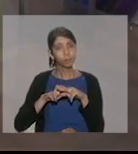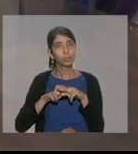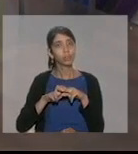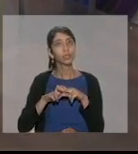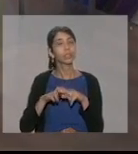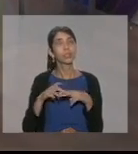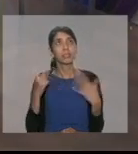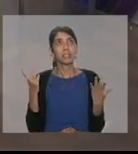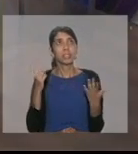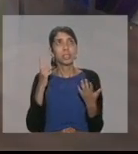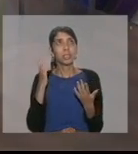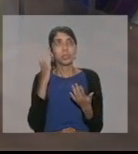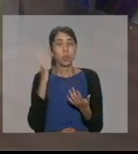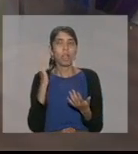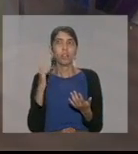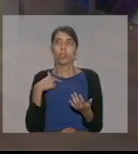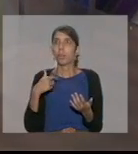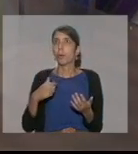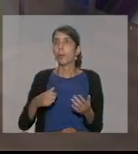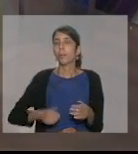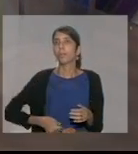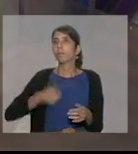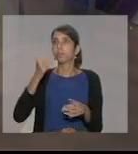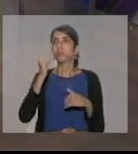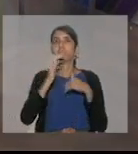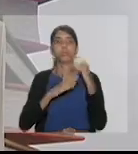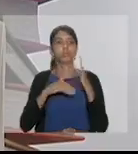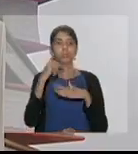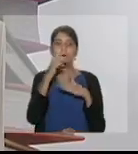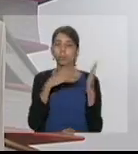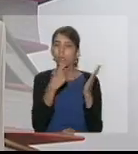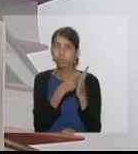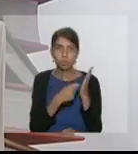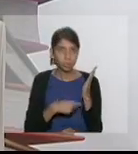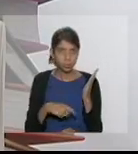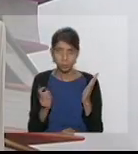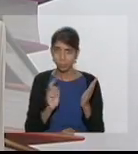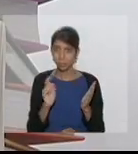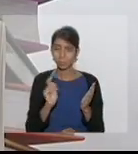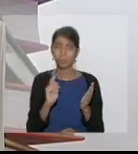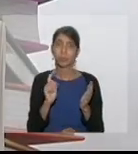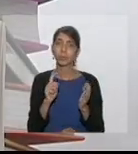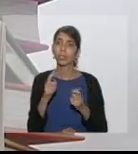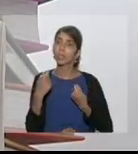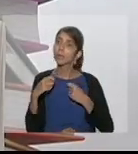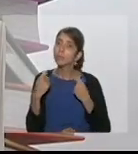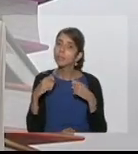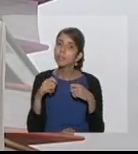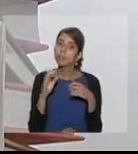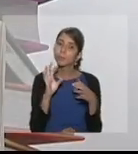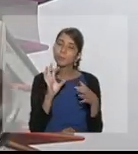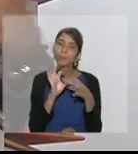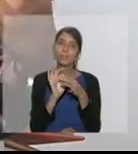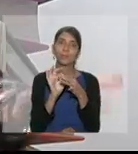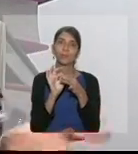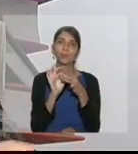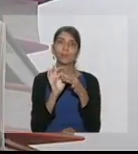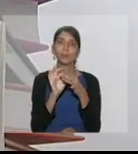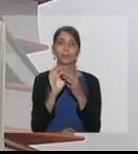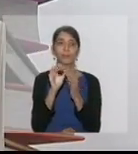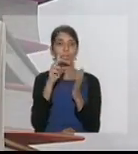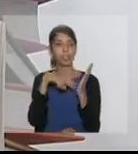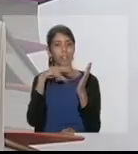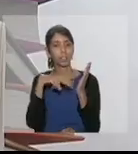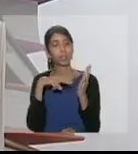isso. Eu não acho que eu seja grande escritora, né? Eu acho que eu consegui estabelecer laços com os meus autores. E eu acho que foi